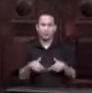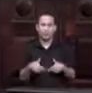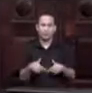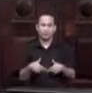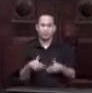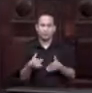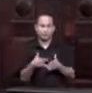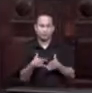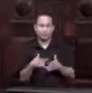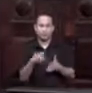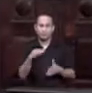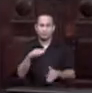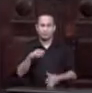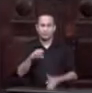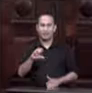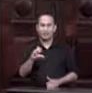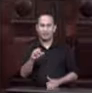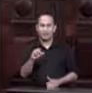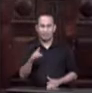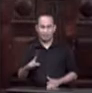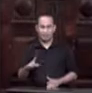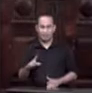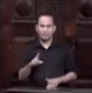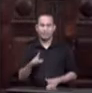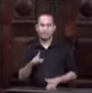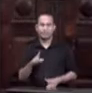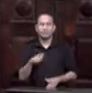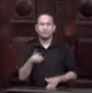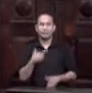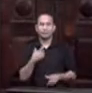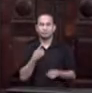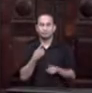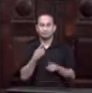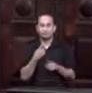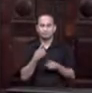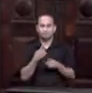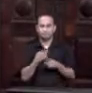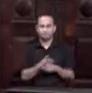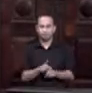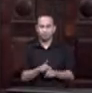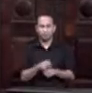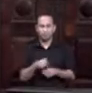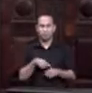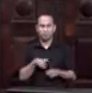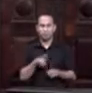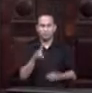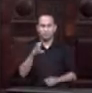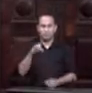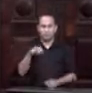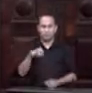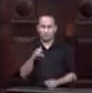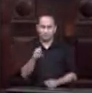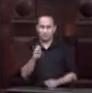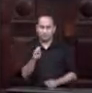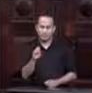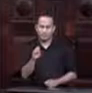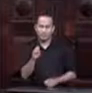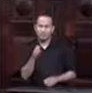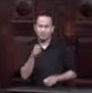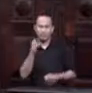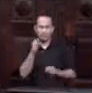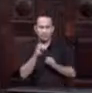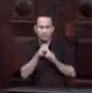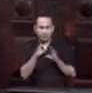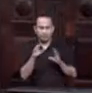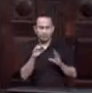Por que não mexe numa receita efetiva para combater a crise? É claro que muitos aqui estão votando, porque quando o governo deixa